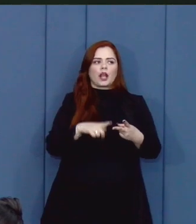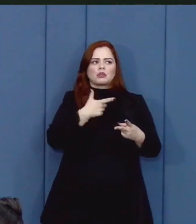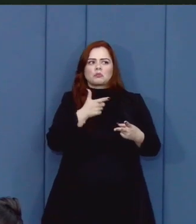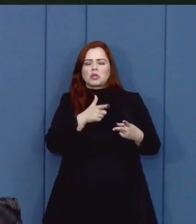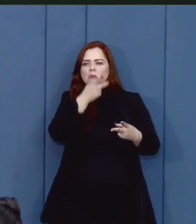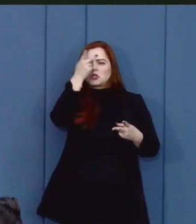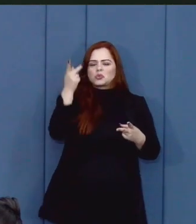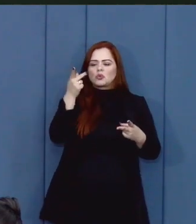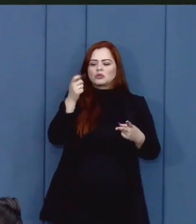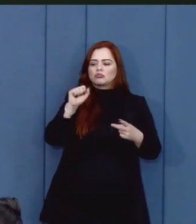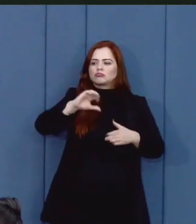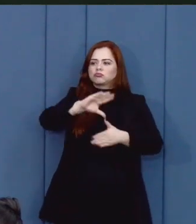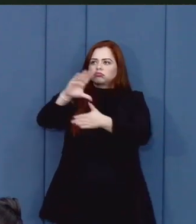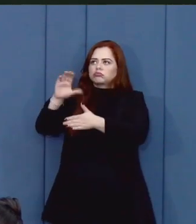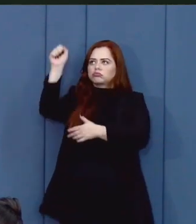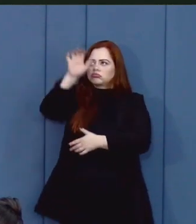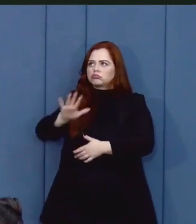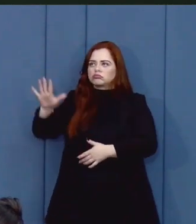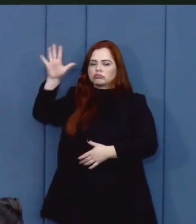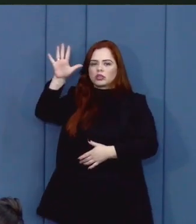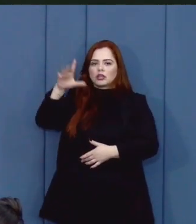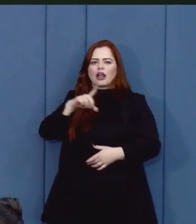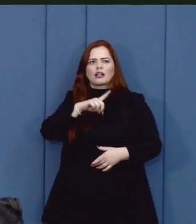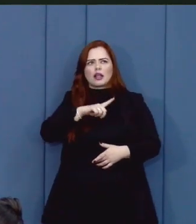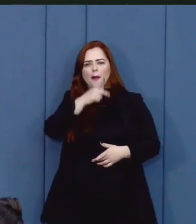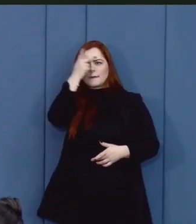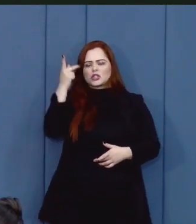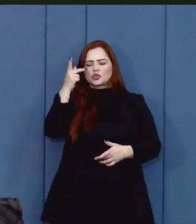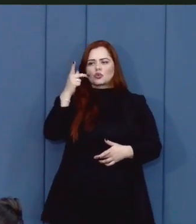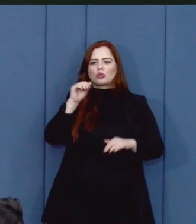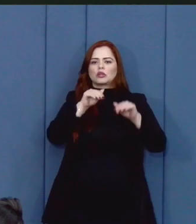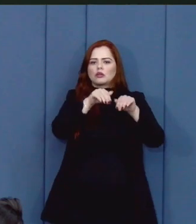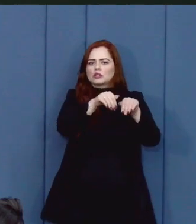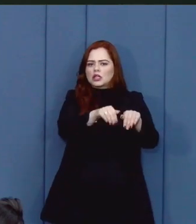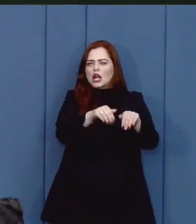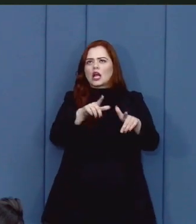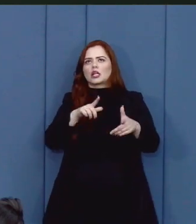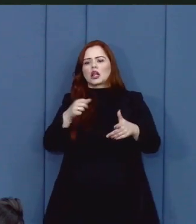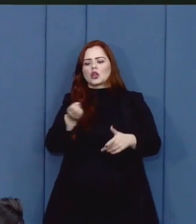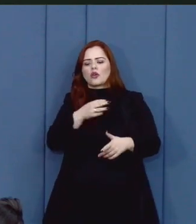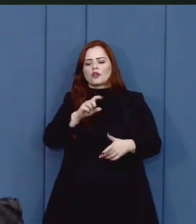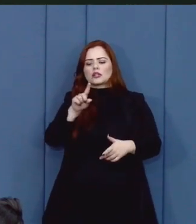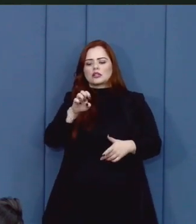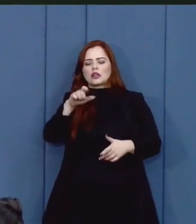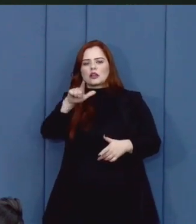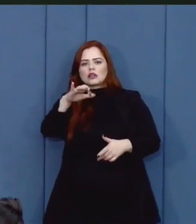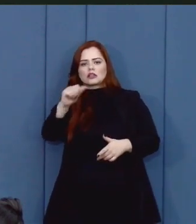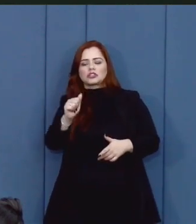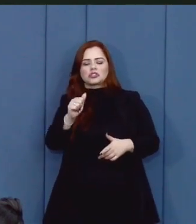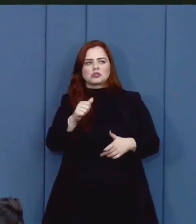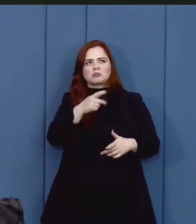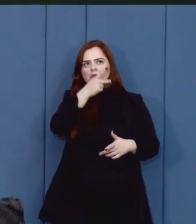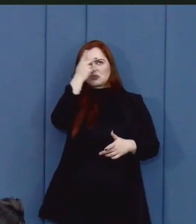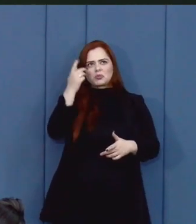tem ninguém do continente africano, tem uma pessoa da Austrália, uma pessoa de Nova Zelândia, ninguém do continente americano e